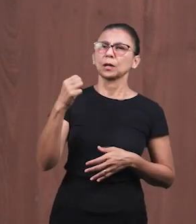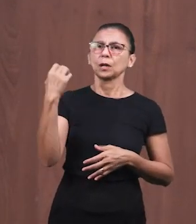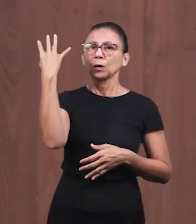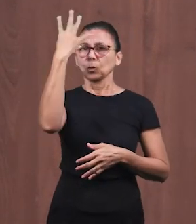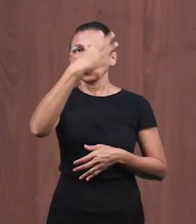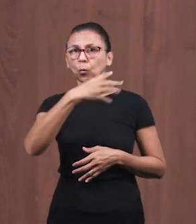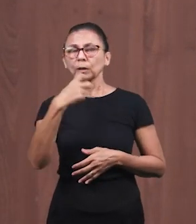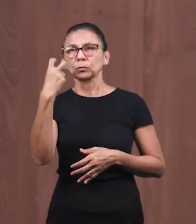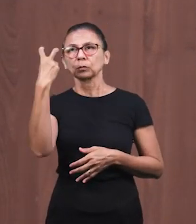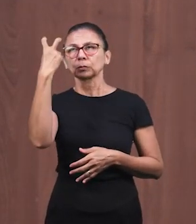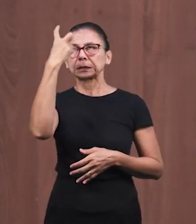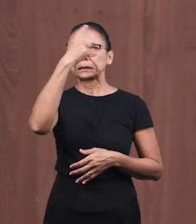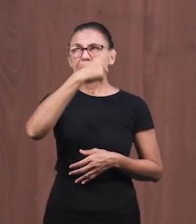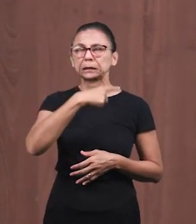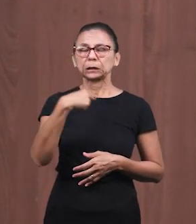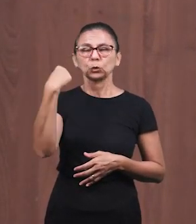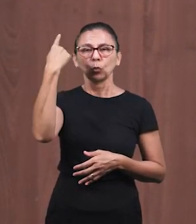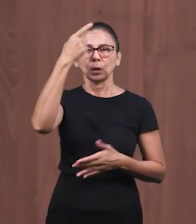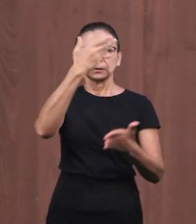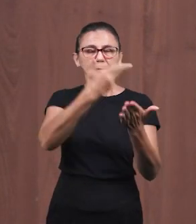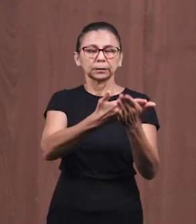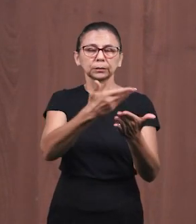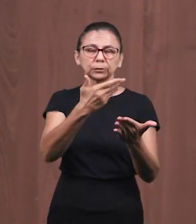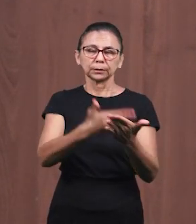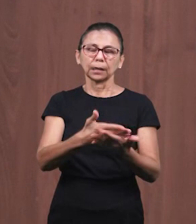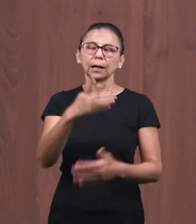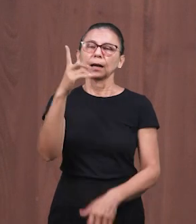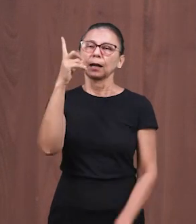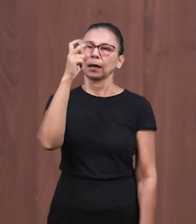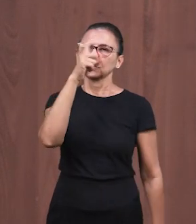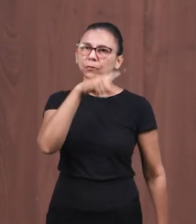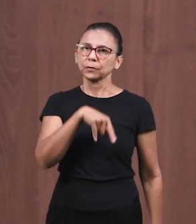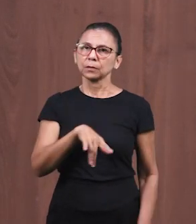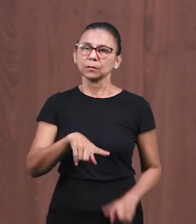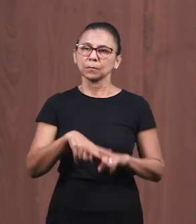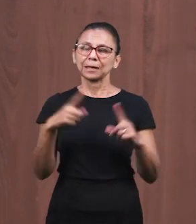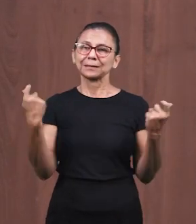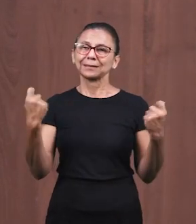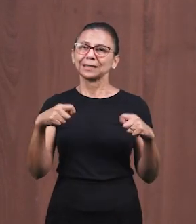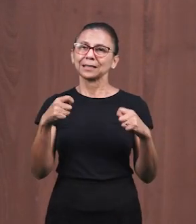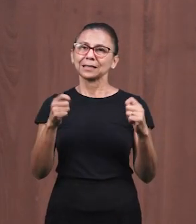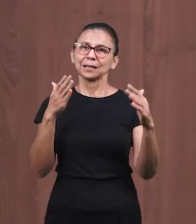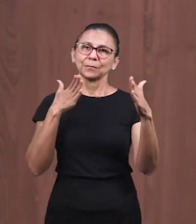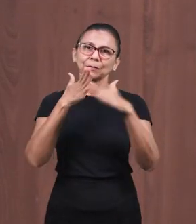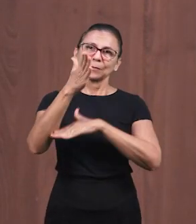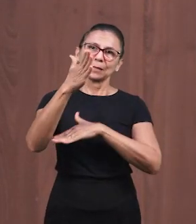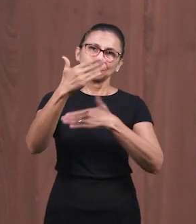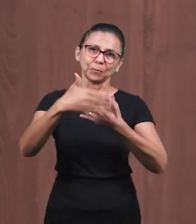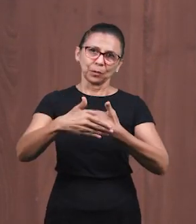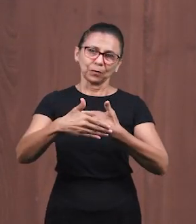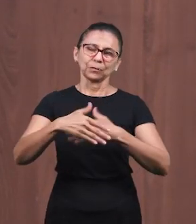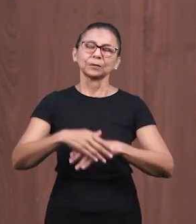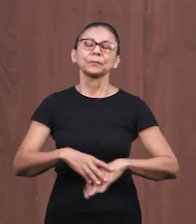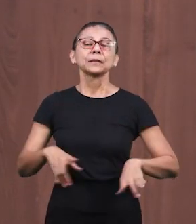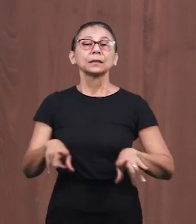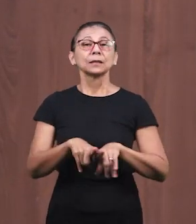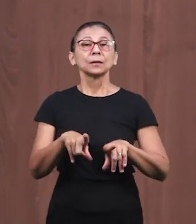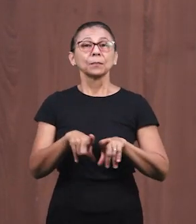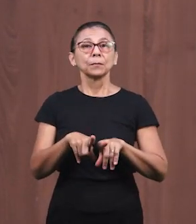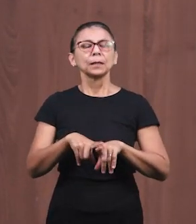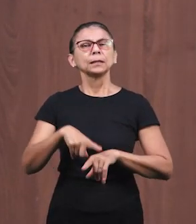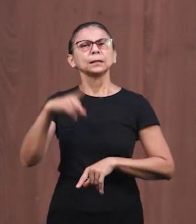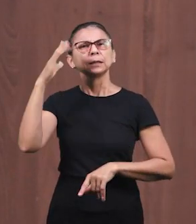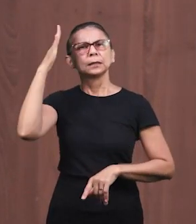ou 5 horas não é um exercício fácil, porém é necessário para a aprovação. Ainda precisamos compreender